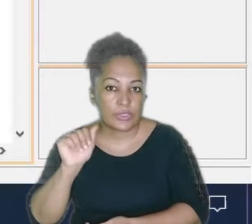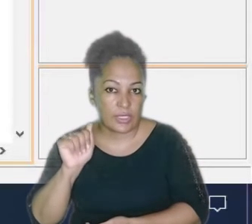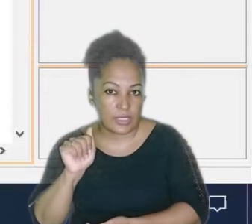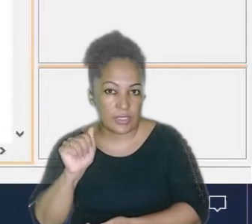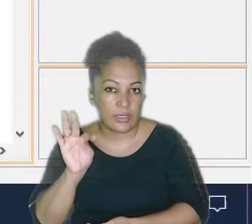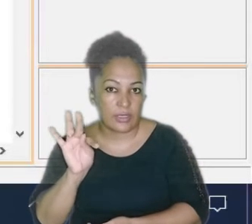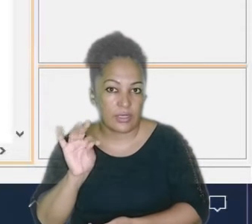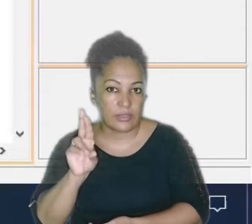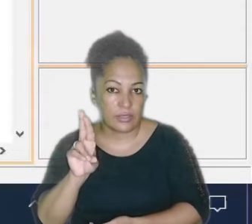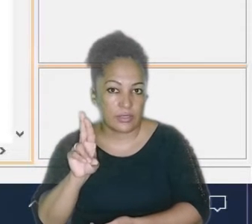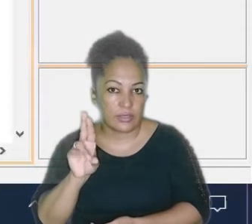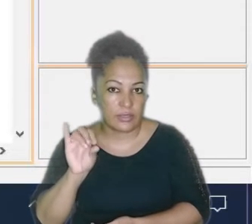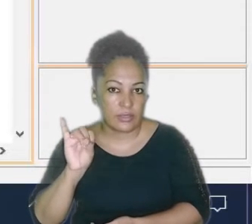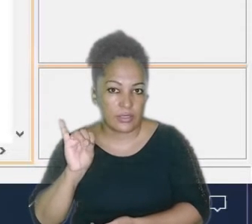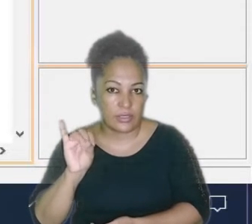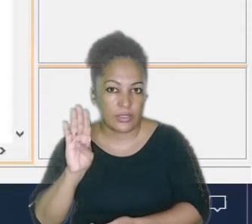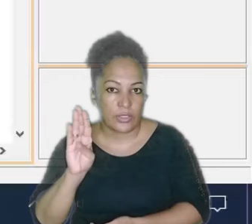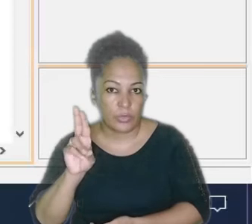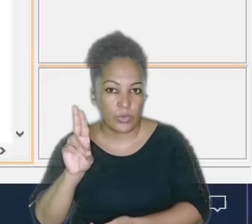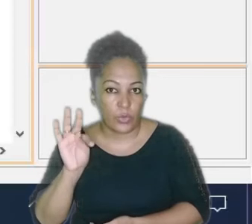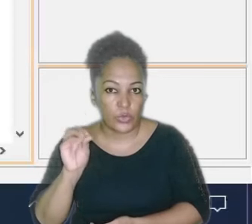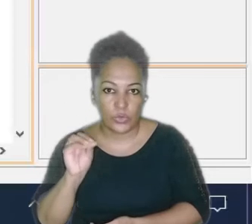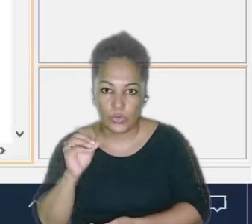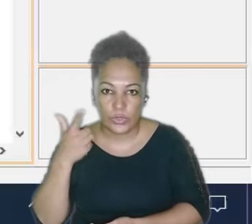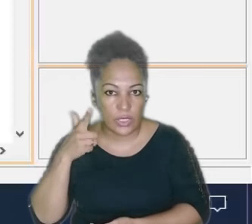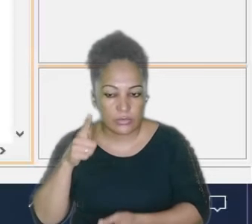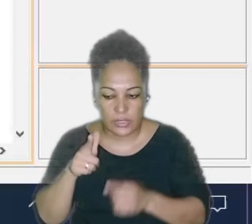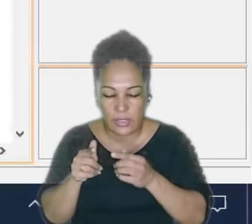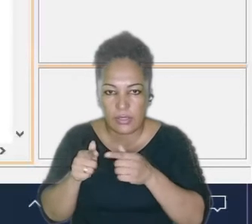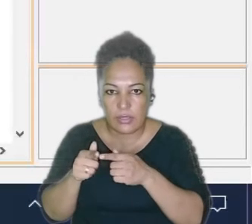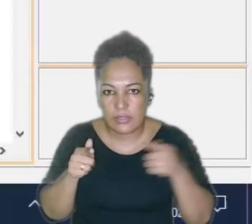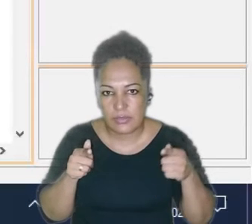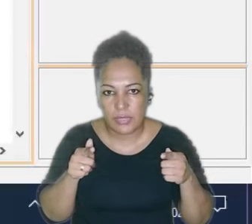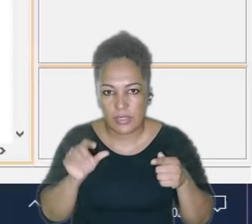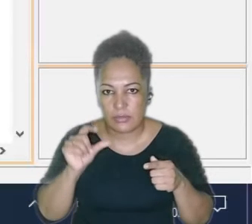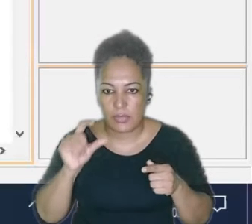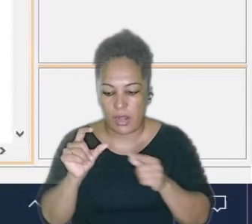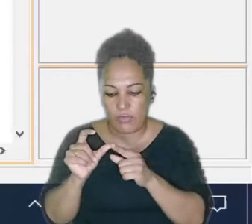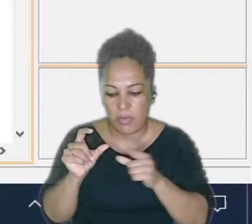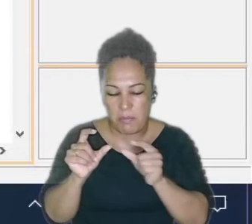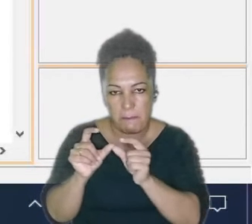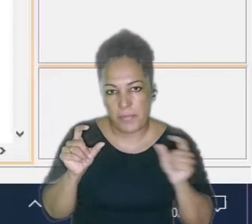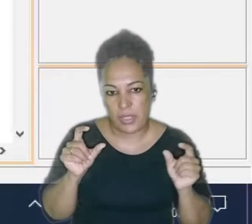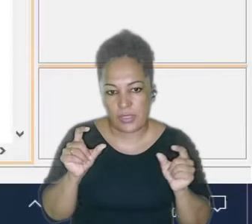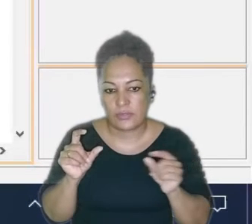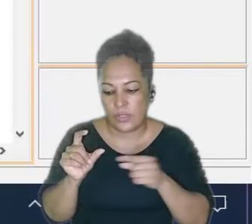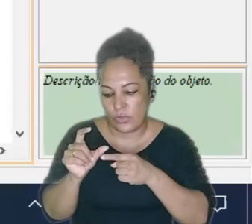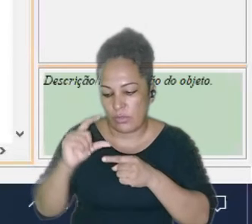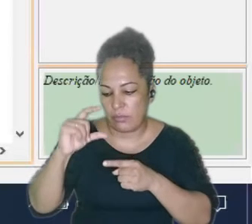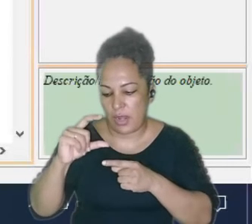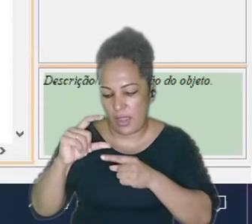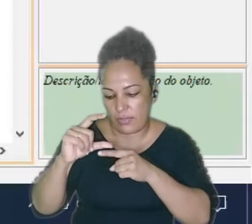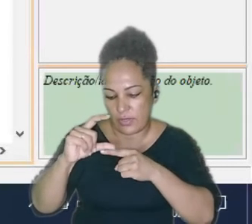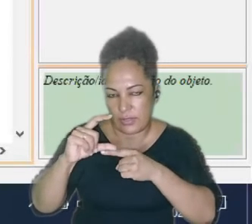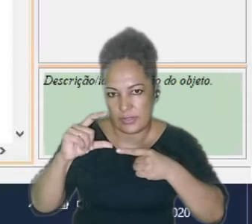tem espaço, tá? Se você é nome composto, coloque isso separado por underline. Então,